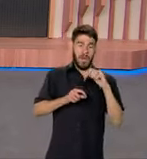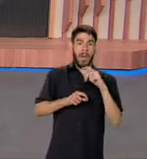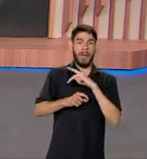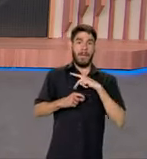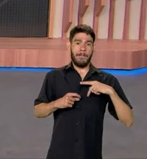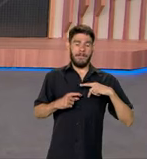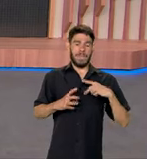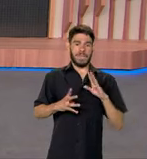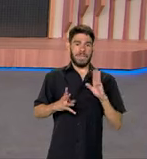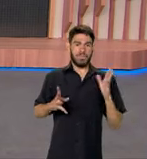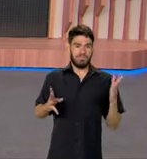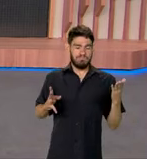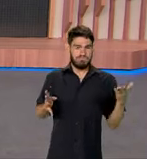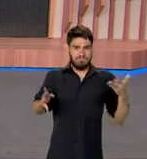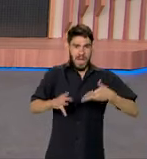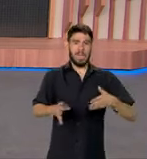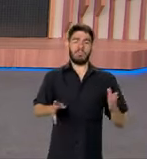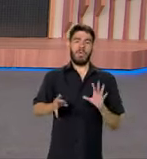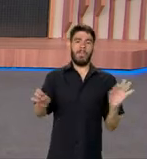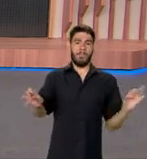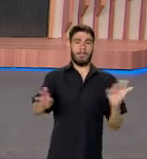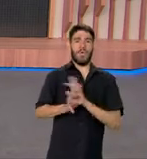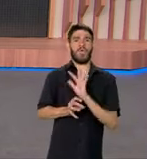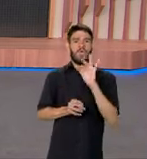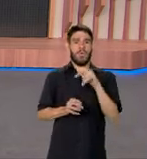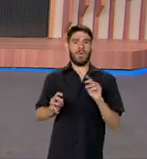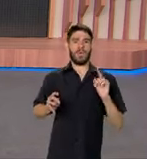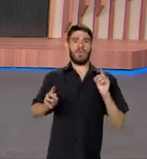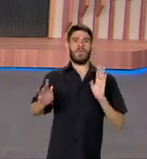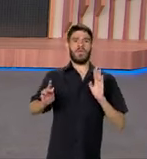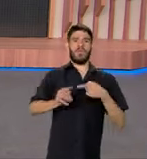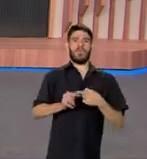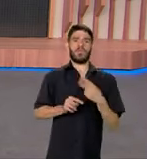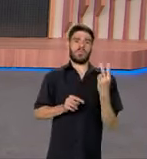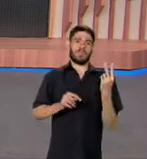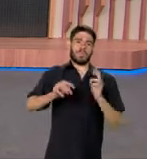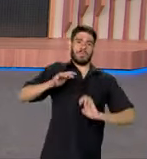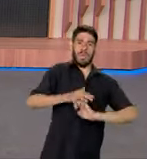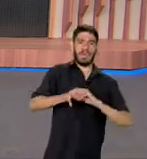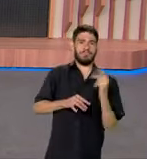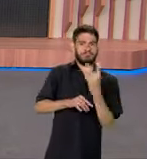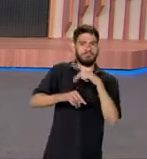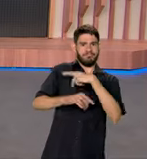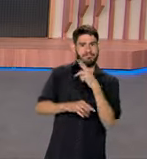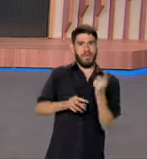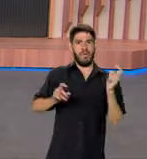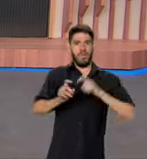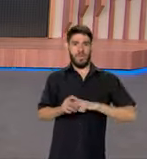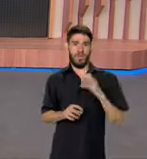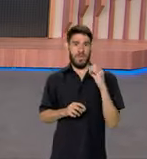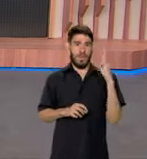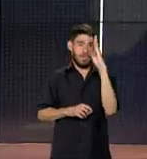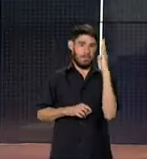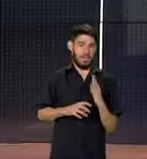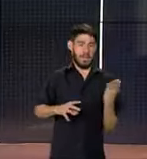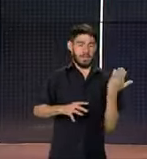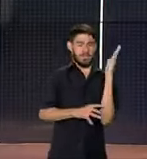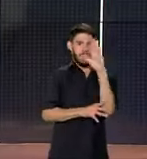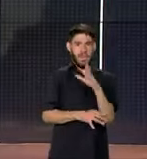hoje do encerramento de um fórum com empresários dos dois países. Ele retorna ao Brasil no fim da tarde de hoje.